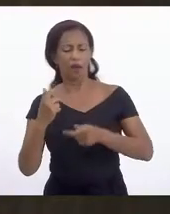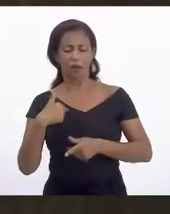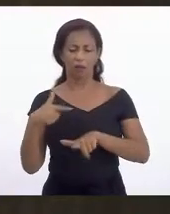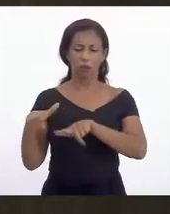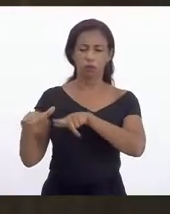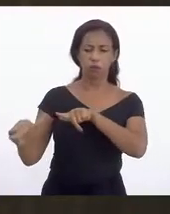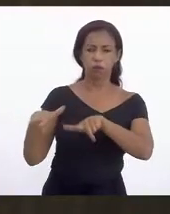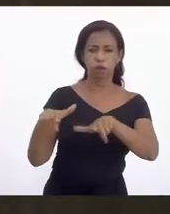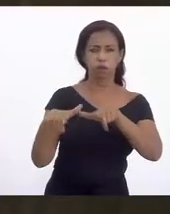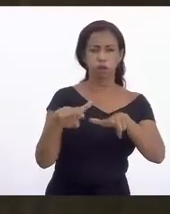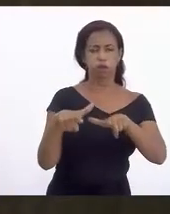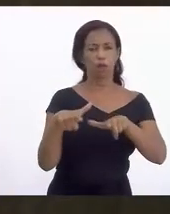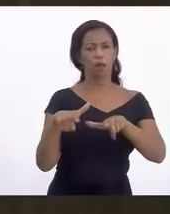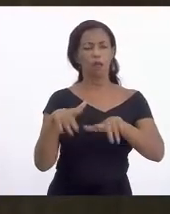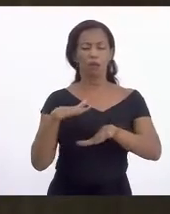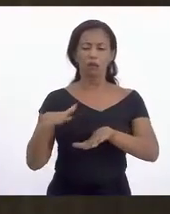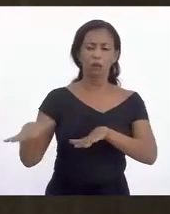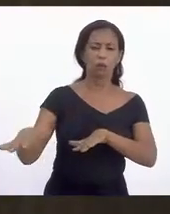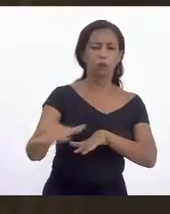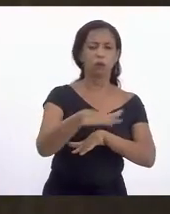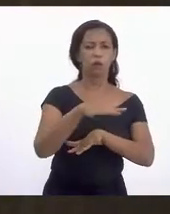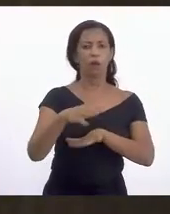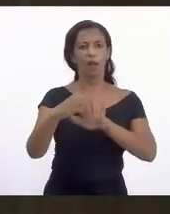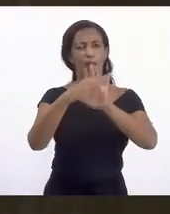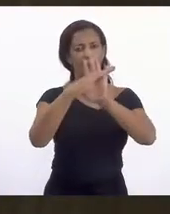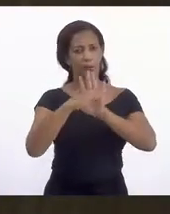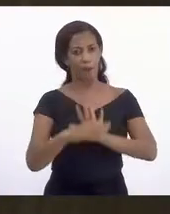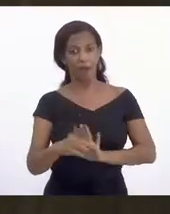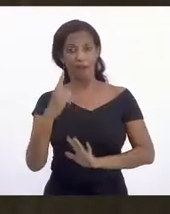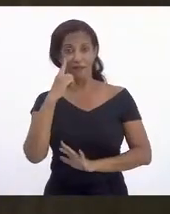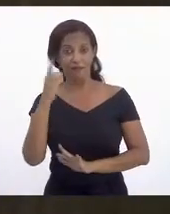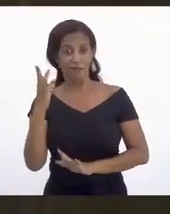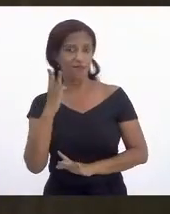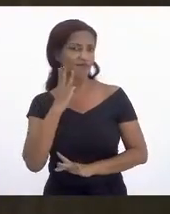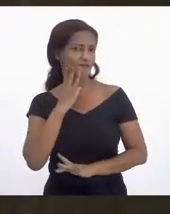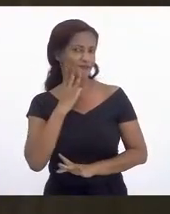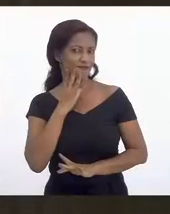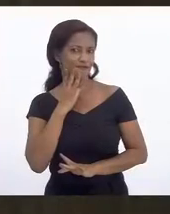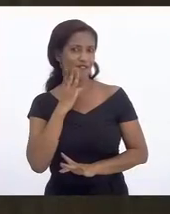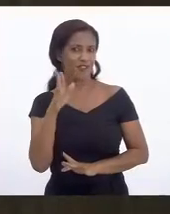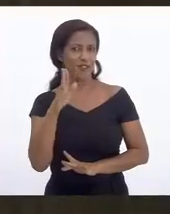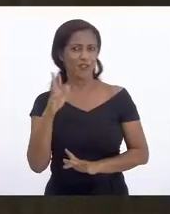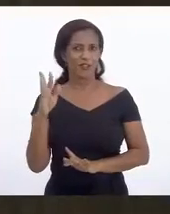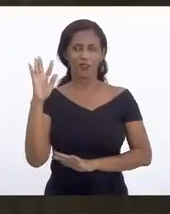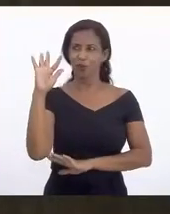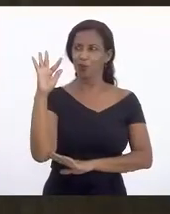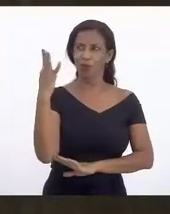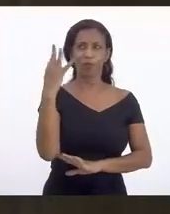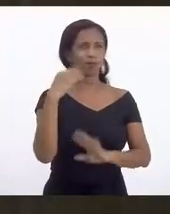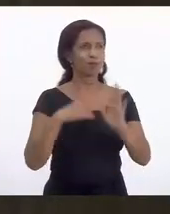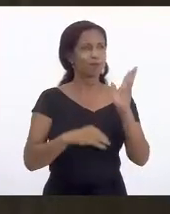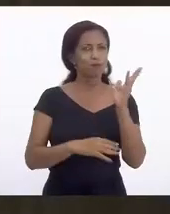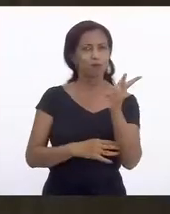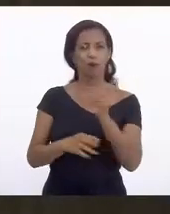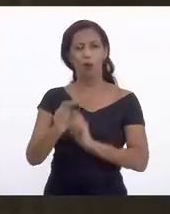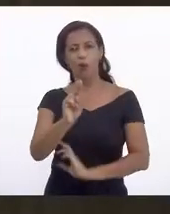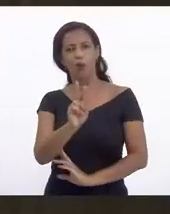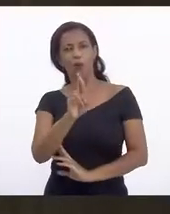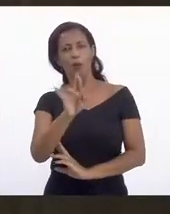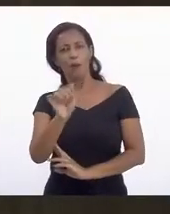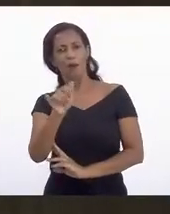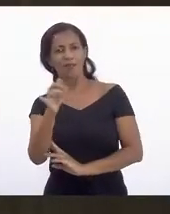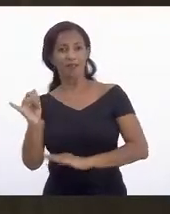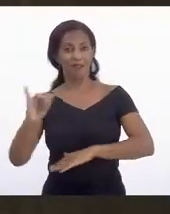trabalhei em praticamente todos os programas, viu, Valdec, de urbanização e reurbanização aqui